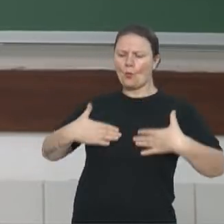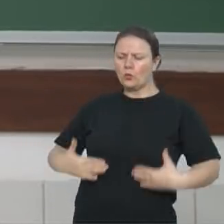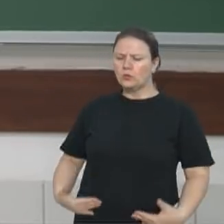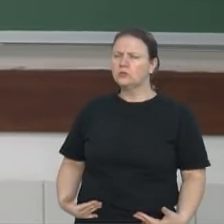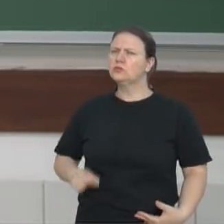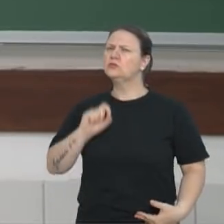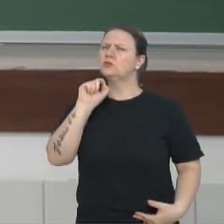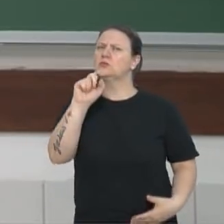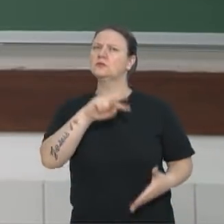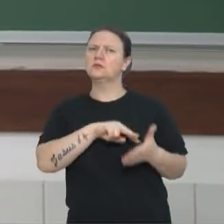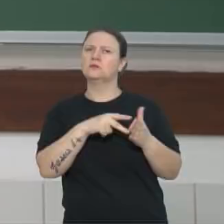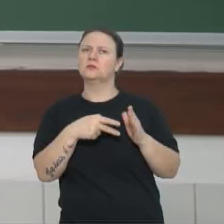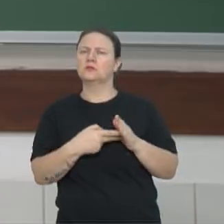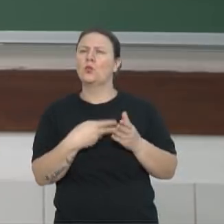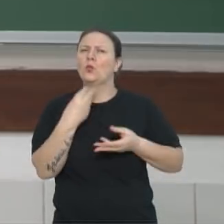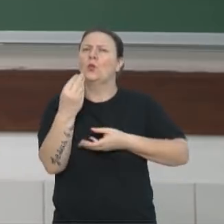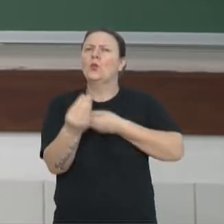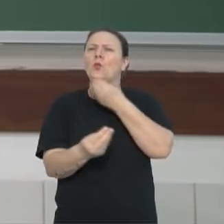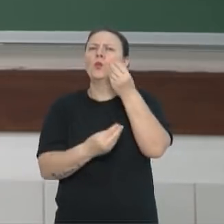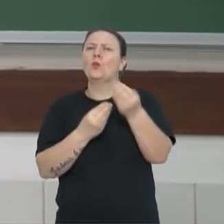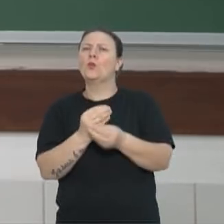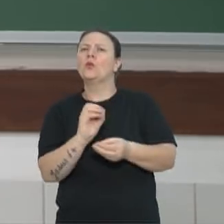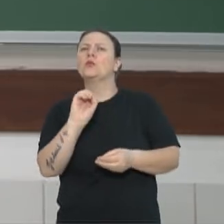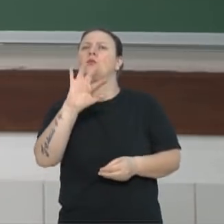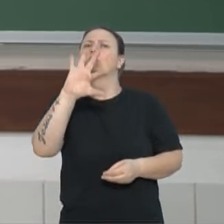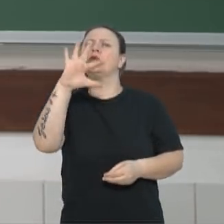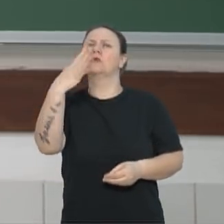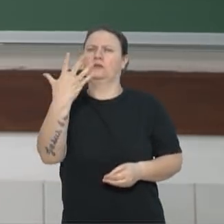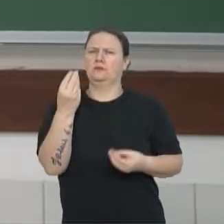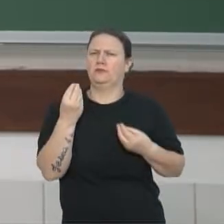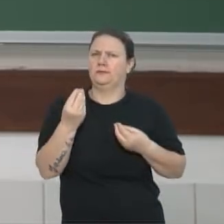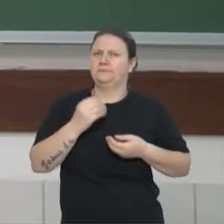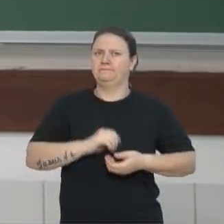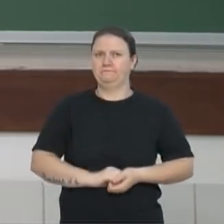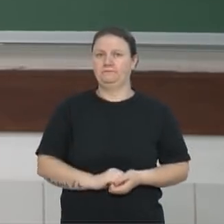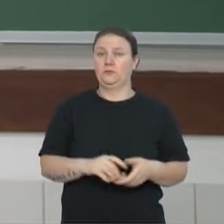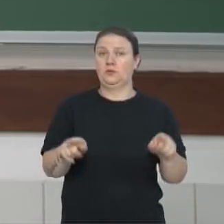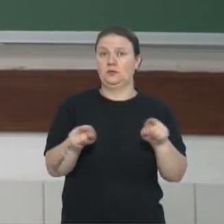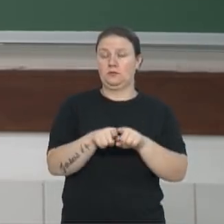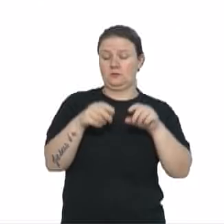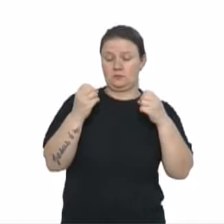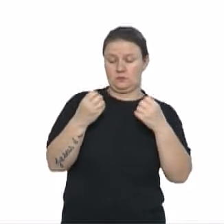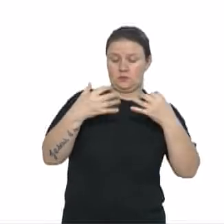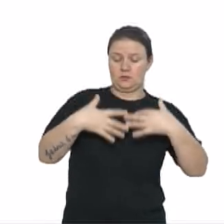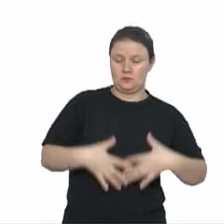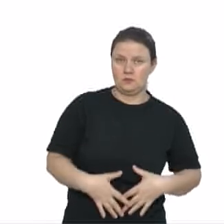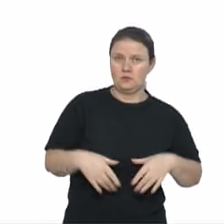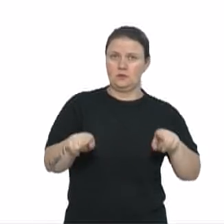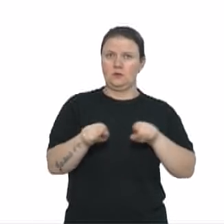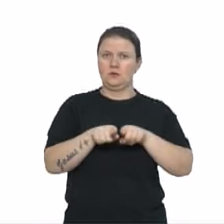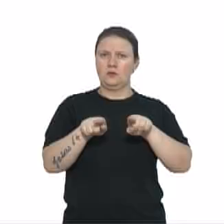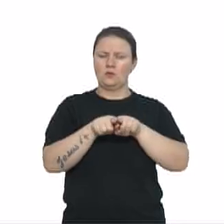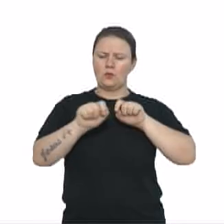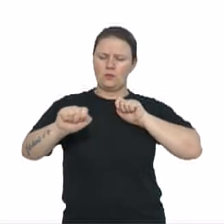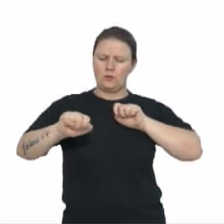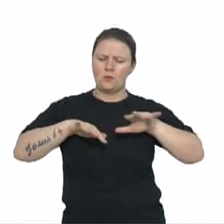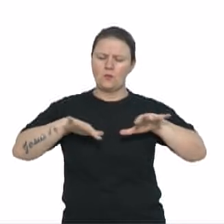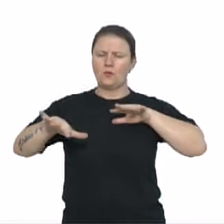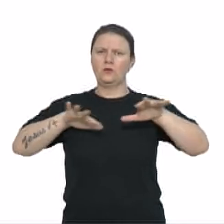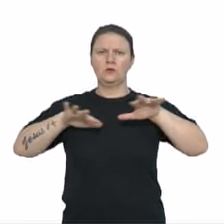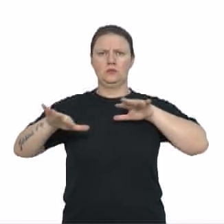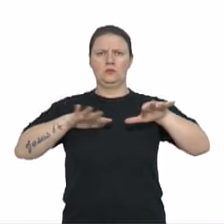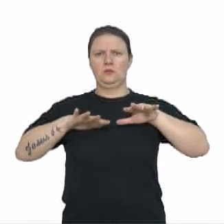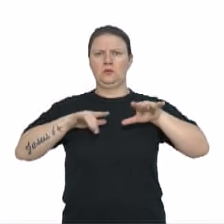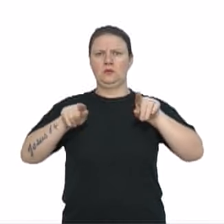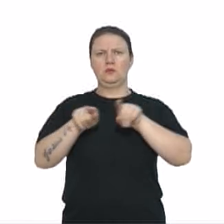expressão corporal? Como é que ela se dá no nosso corpo? A gente também falou aqui sobre a mobilidade como